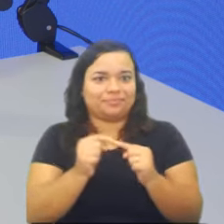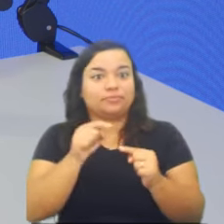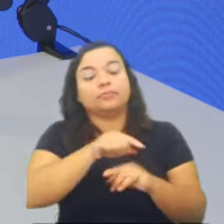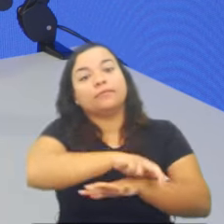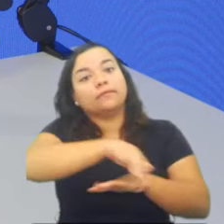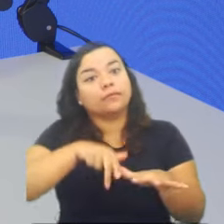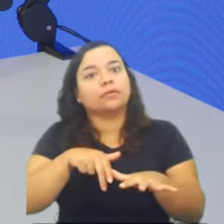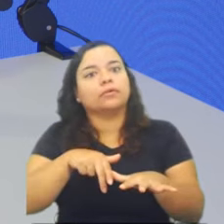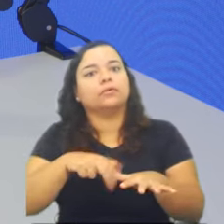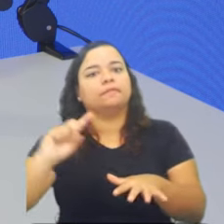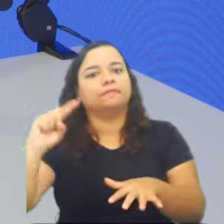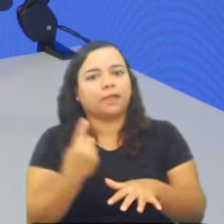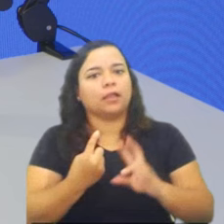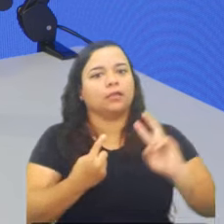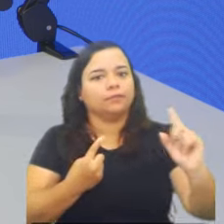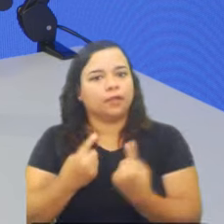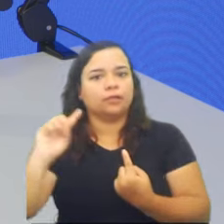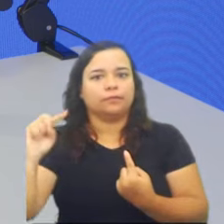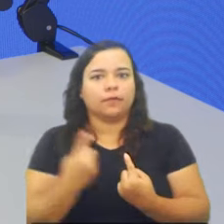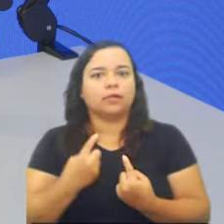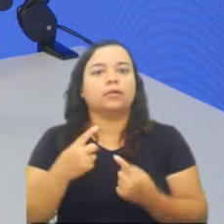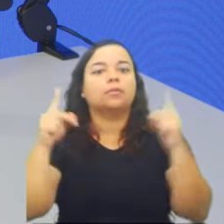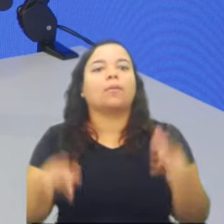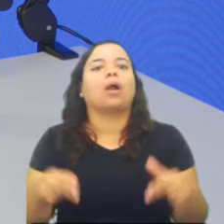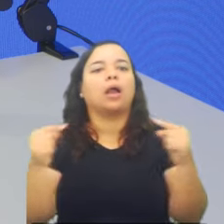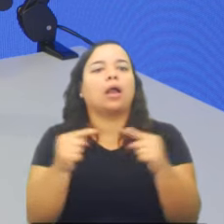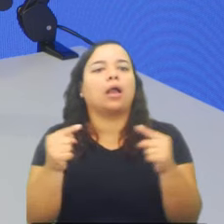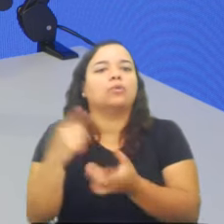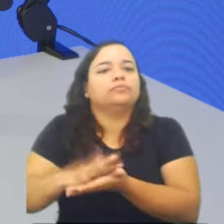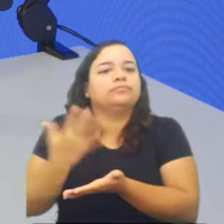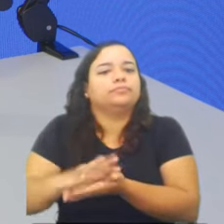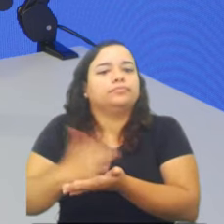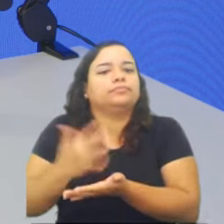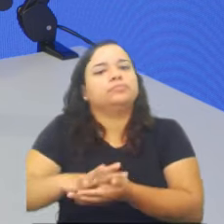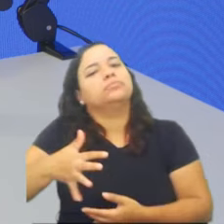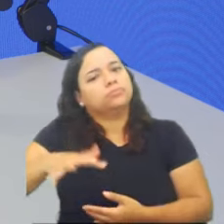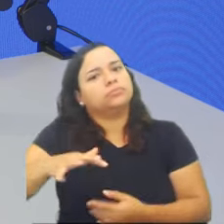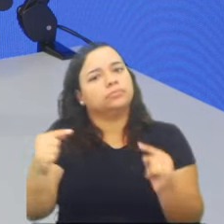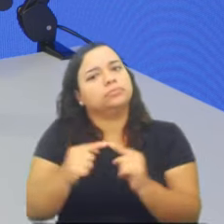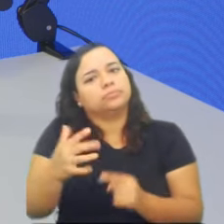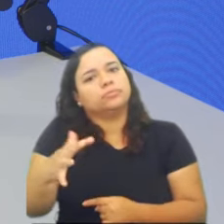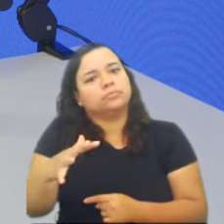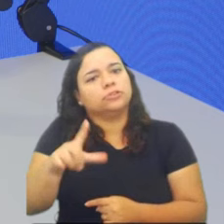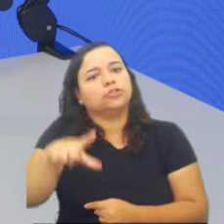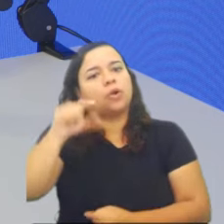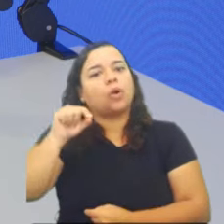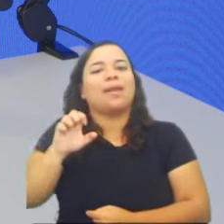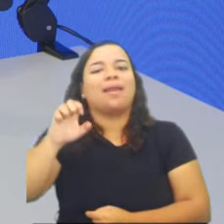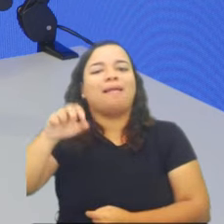que essa essas paradas venham eh que nem escola de samba né Mais ou menos